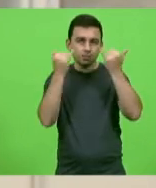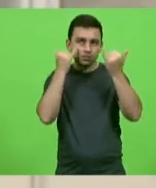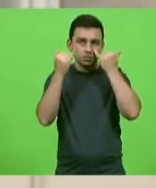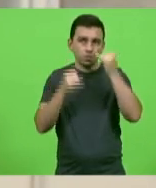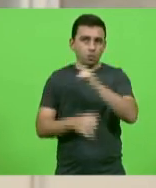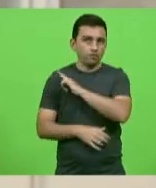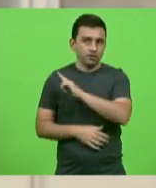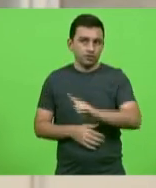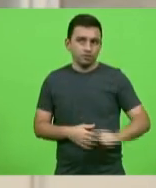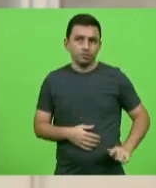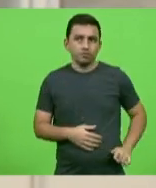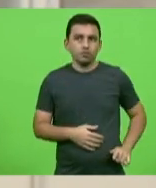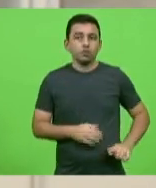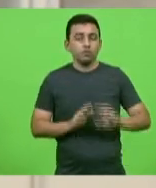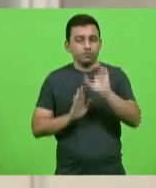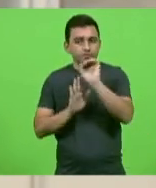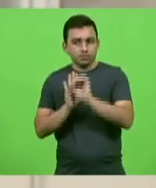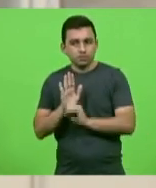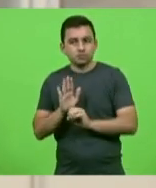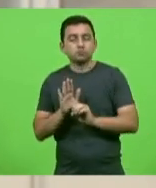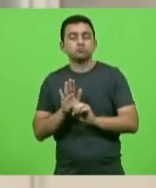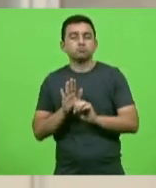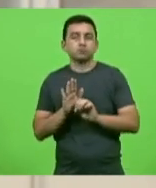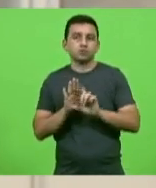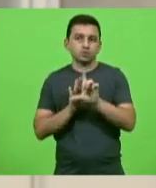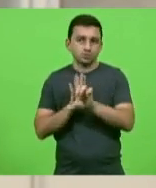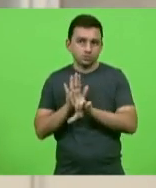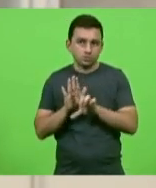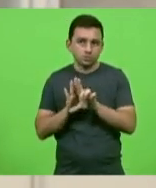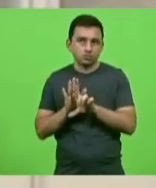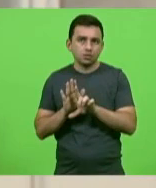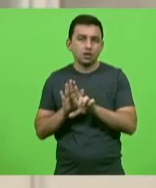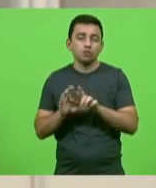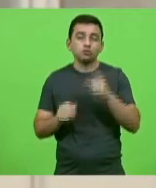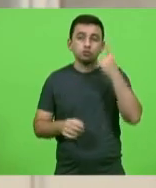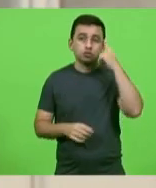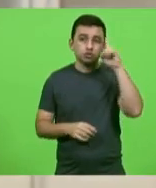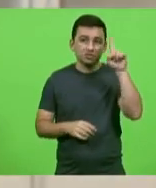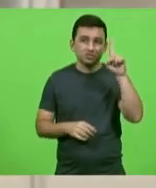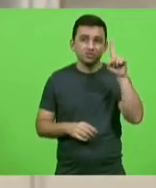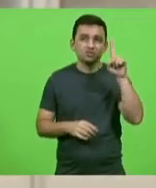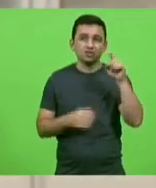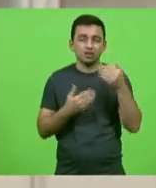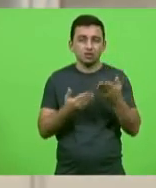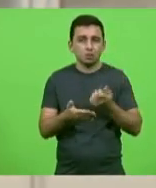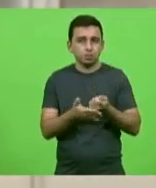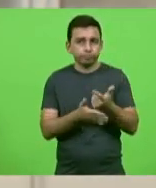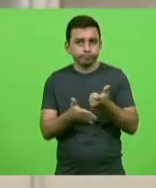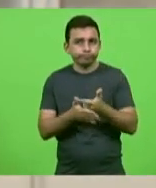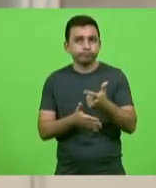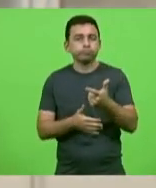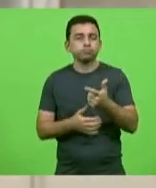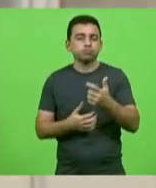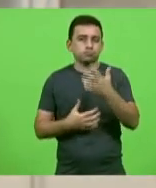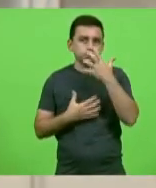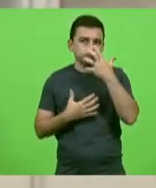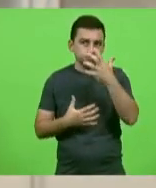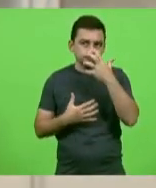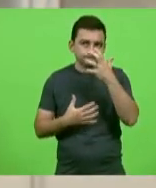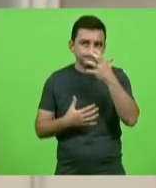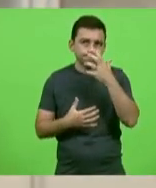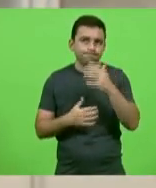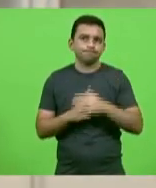pelo Governador no Ofício ao esl ativo acerca da data que tomou conhecimento sobre aquisição respiradores